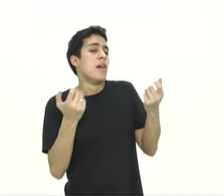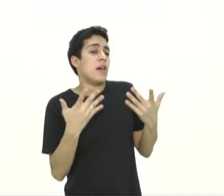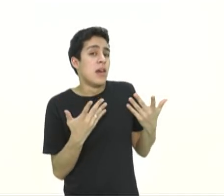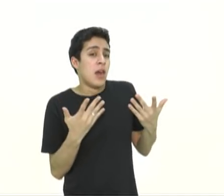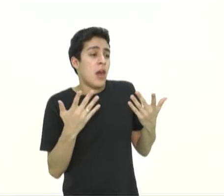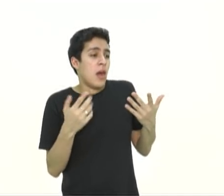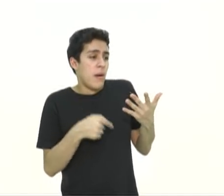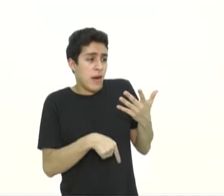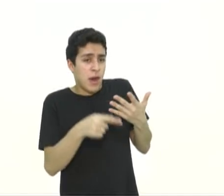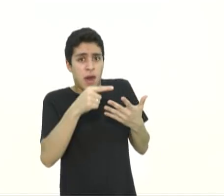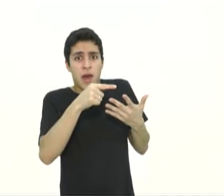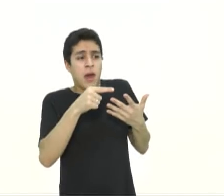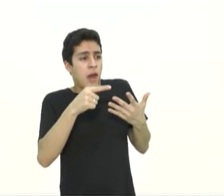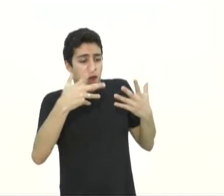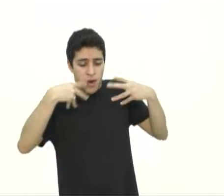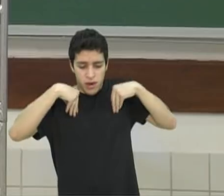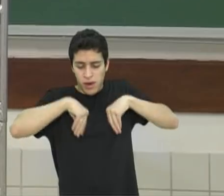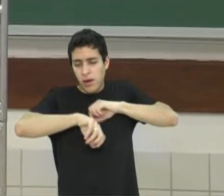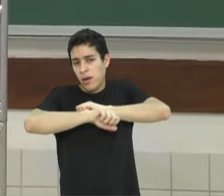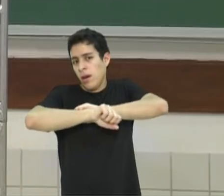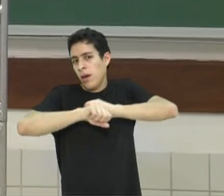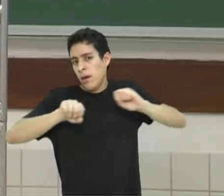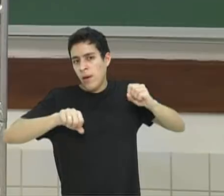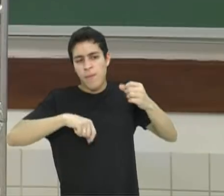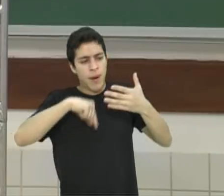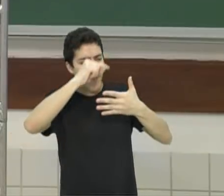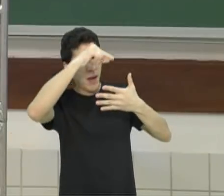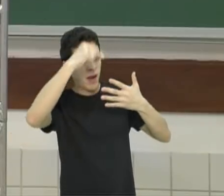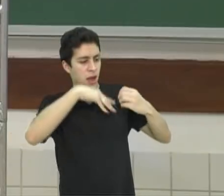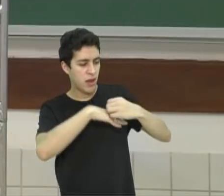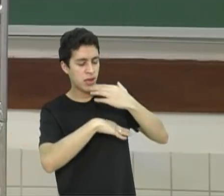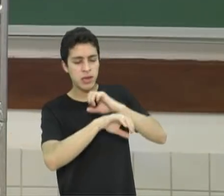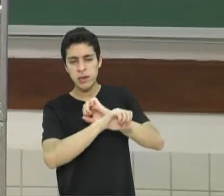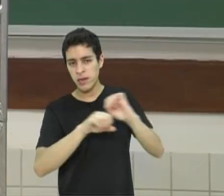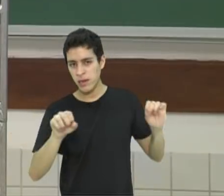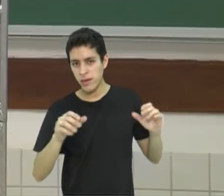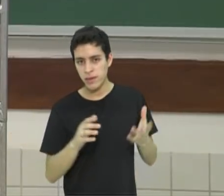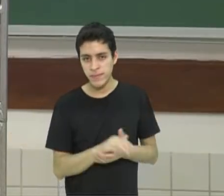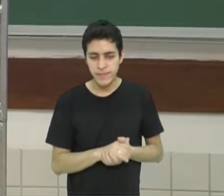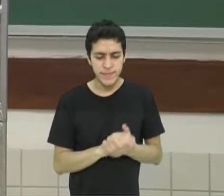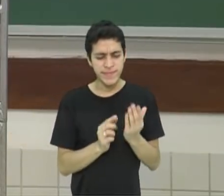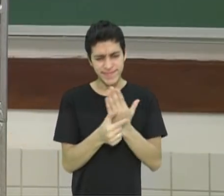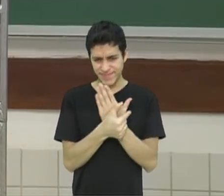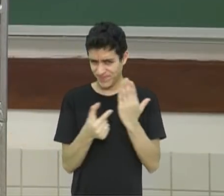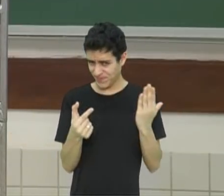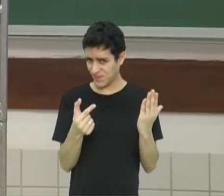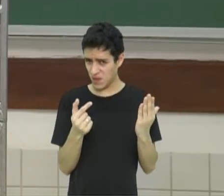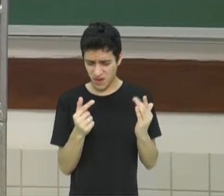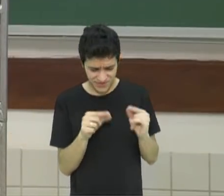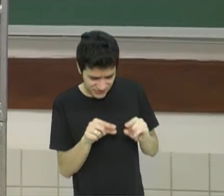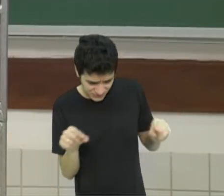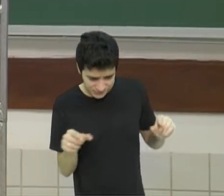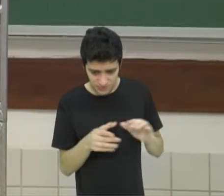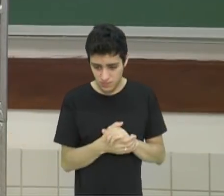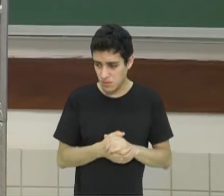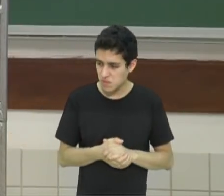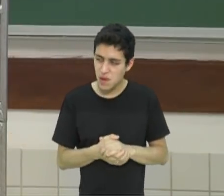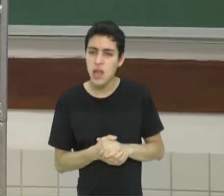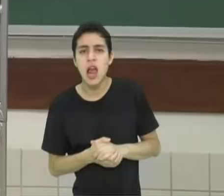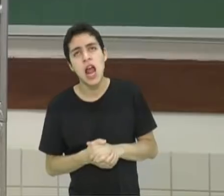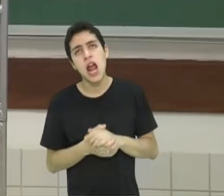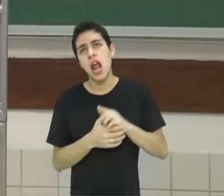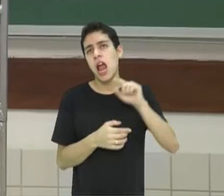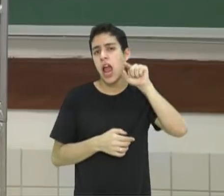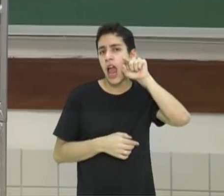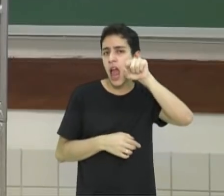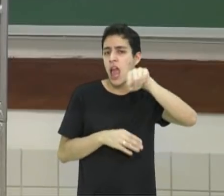seria impossível. Vejamos. O autor fala em algum momento que usar